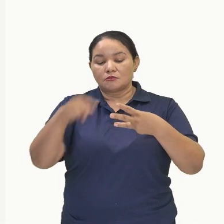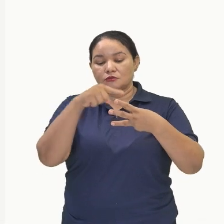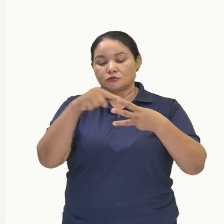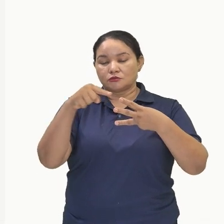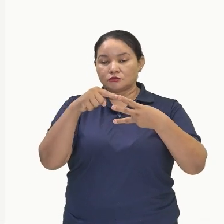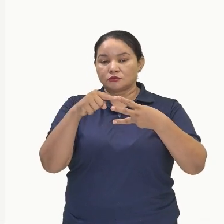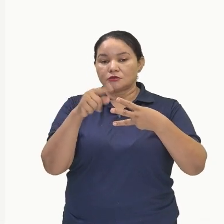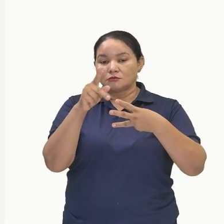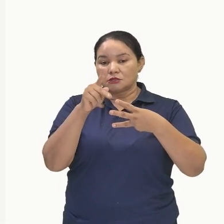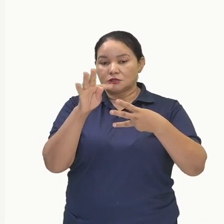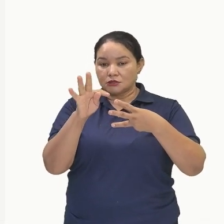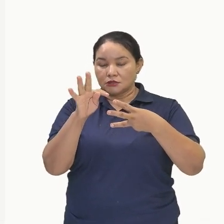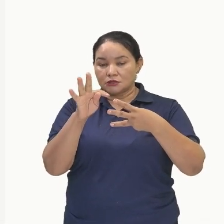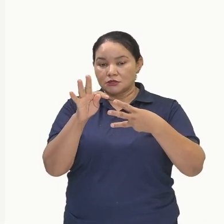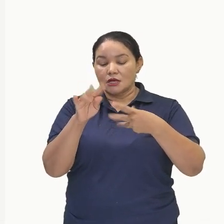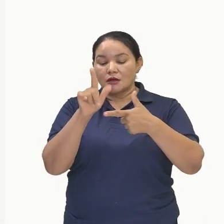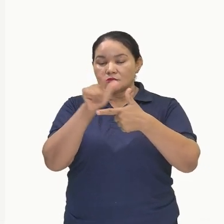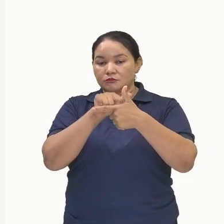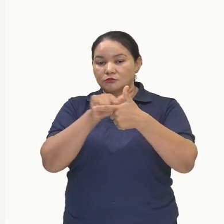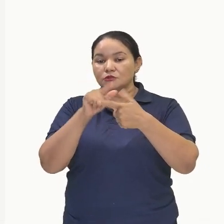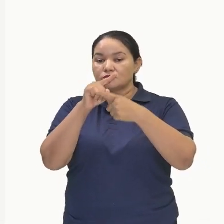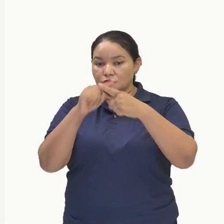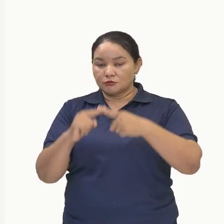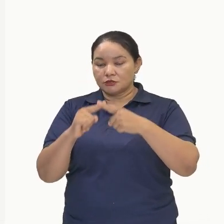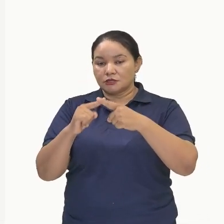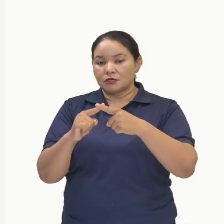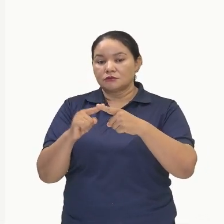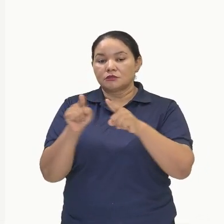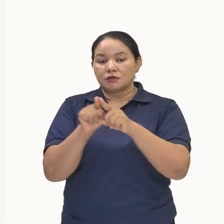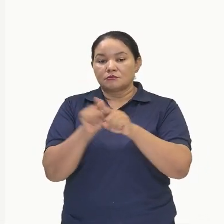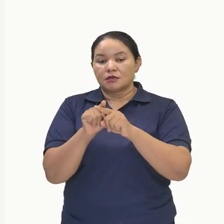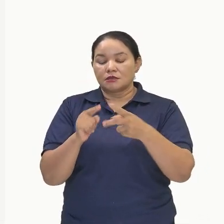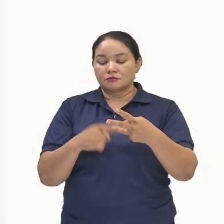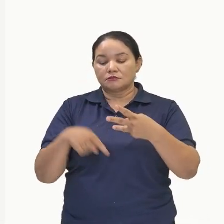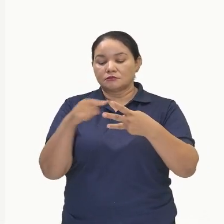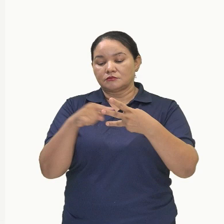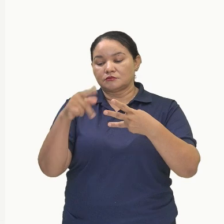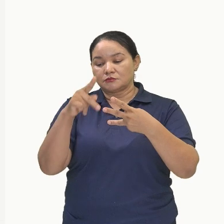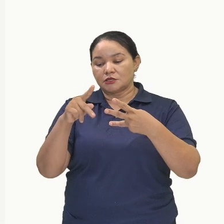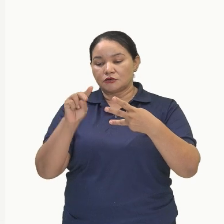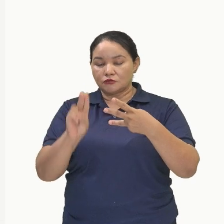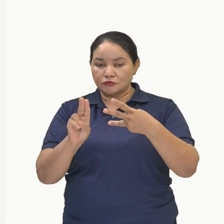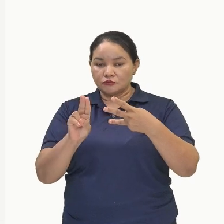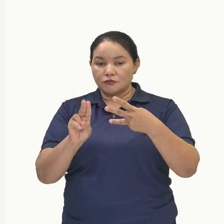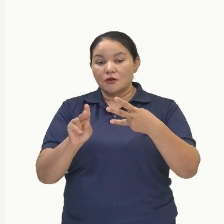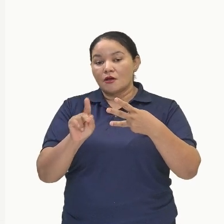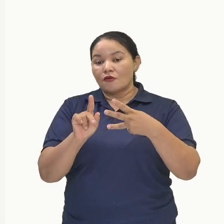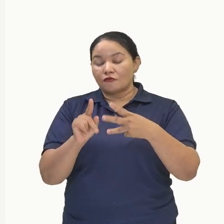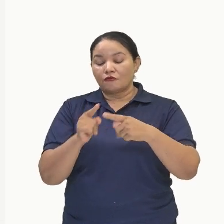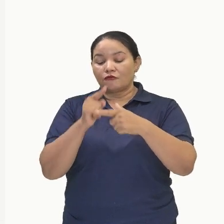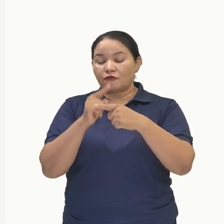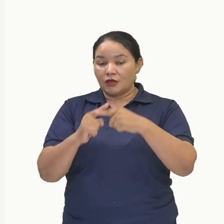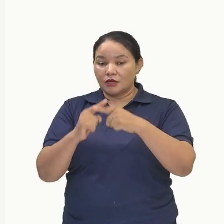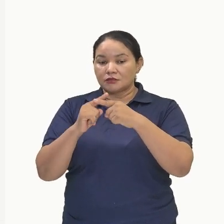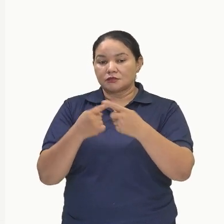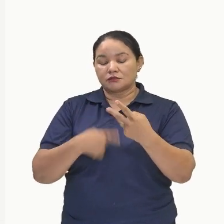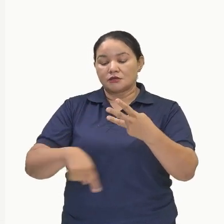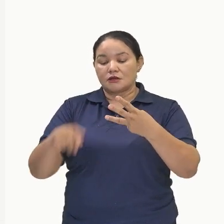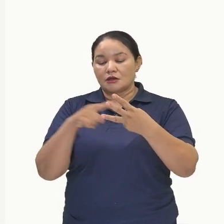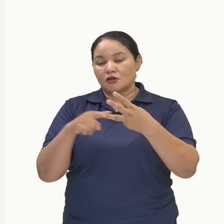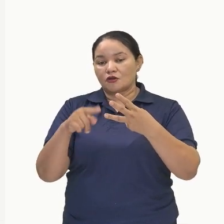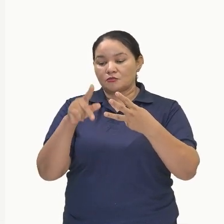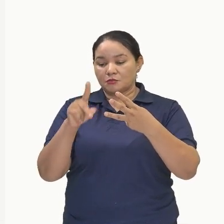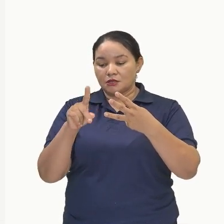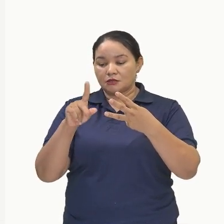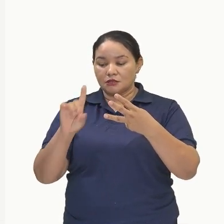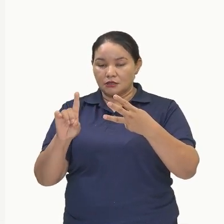multiplicando a diferença de potencial do receptor vezes a intensidade da corrente elétrica que atravessa ele. Então,